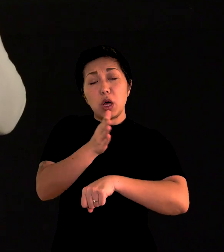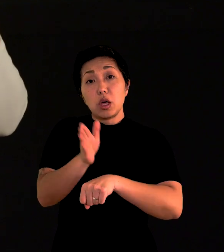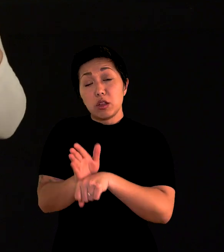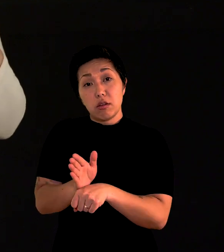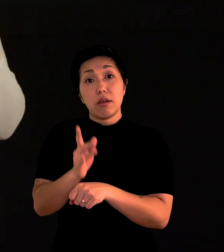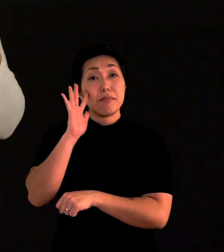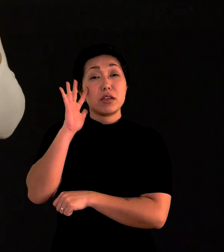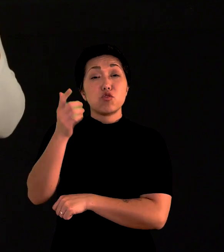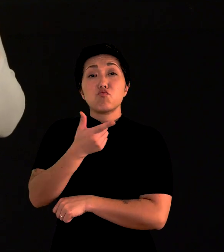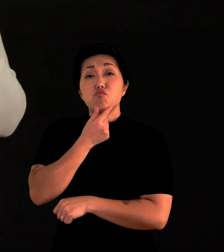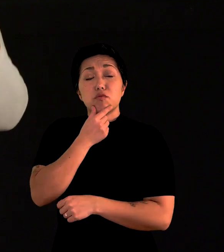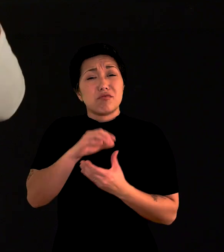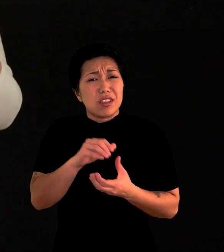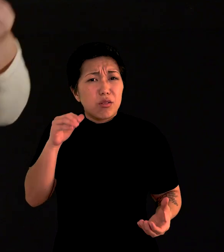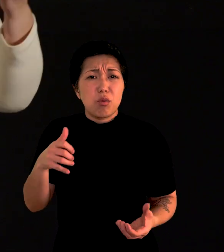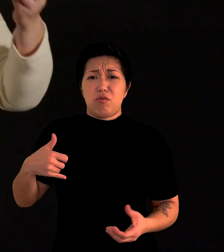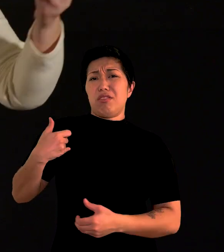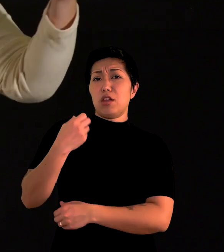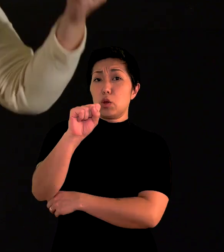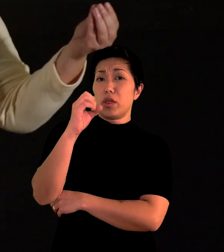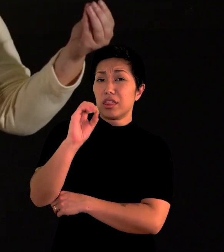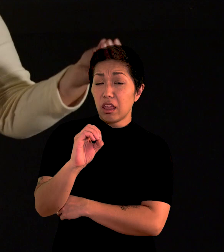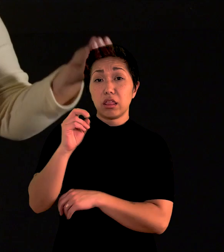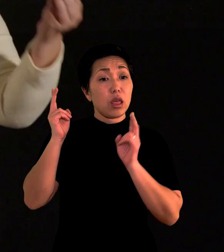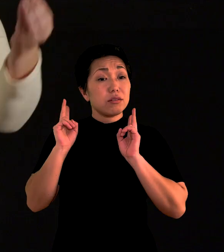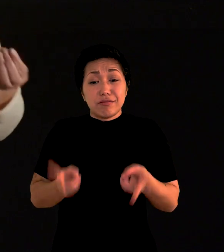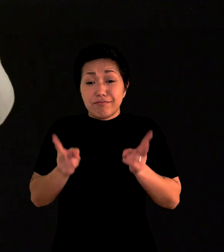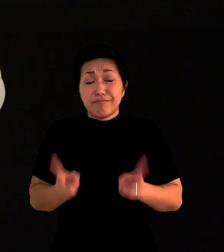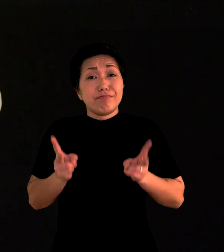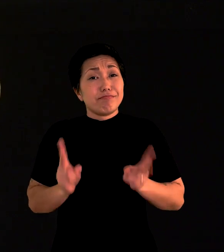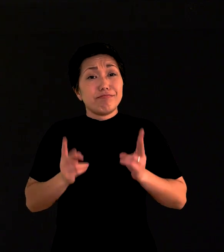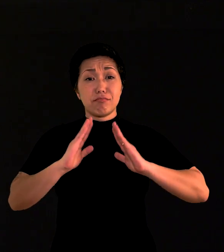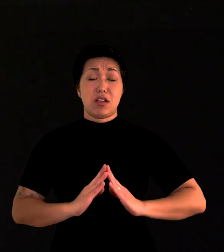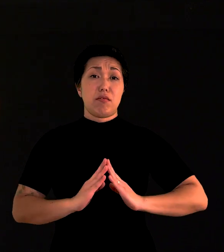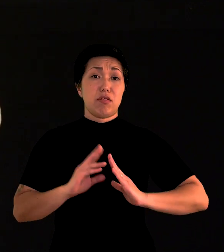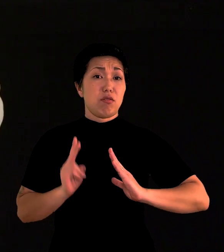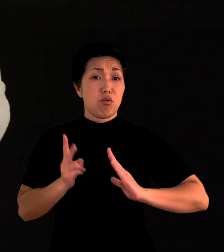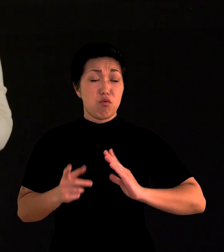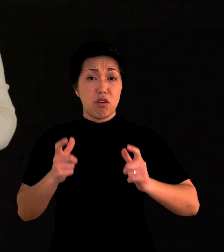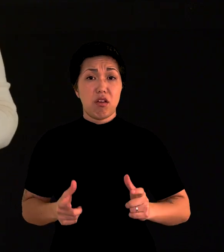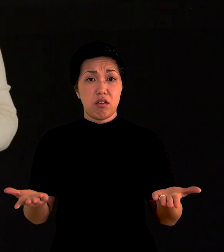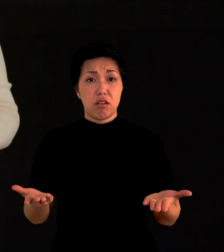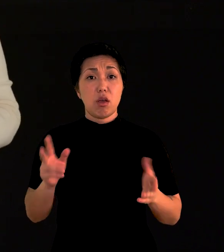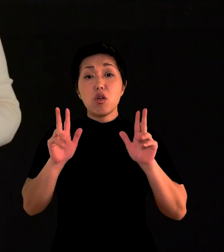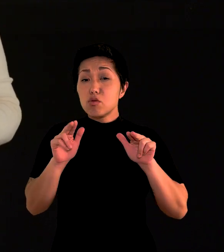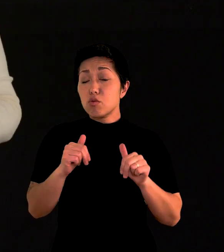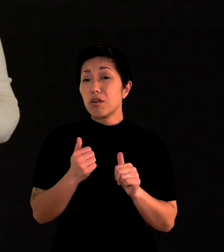barulho constante para um senhor de idade de 80 anos que nunca saiu do seu